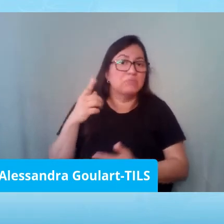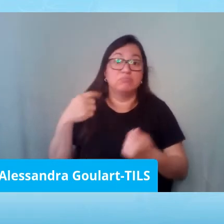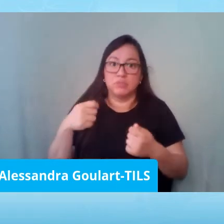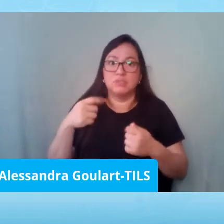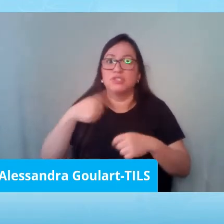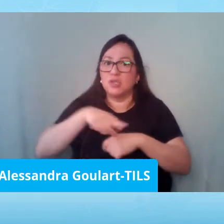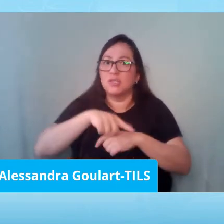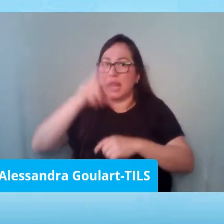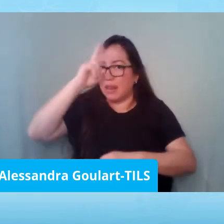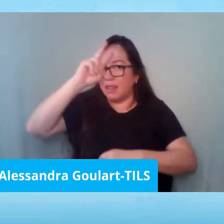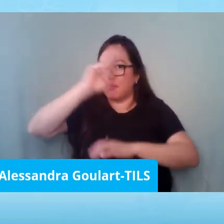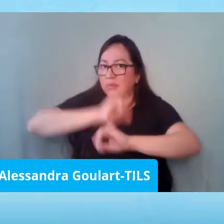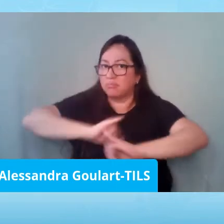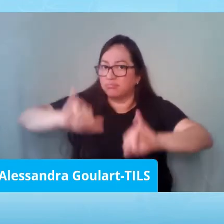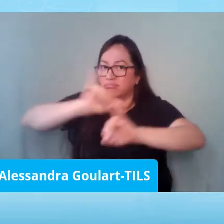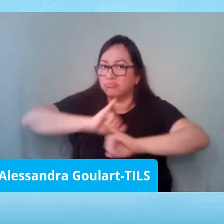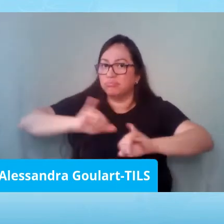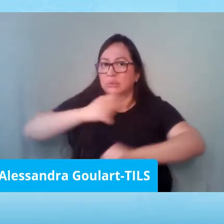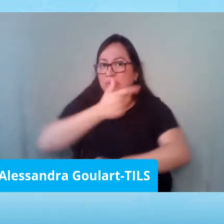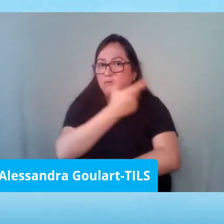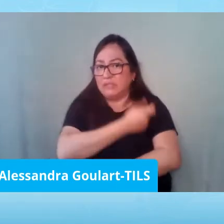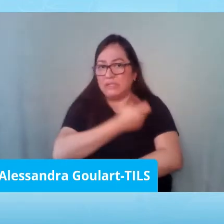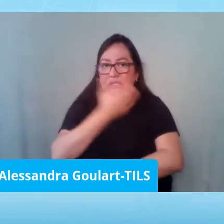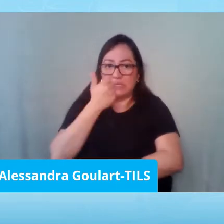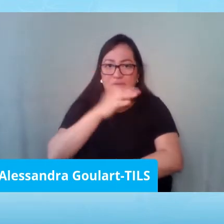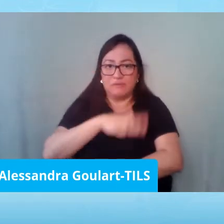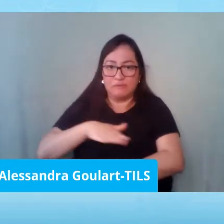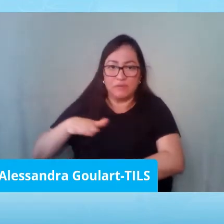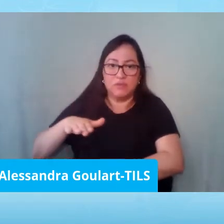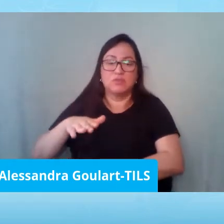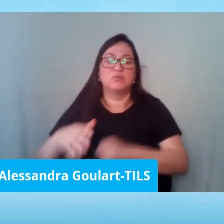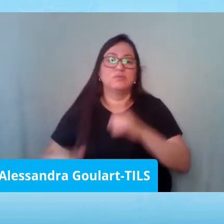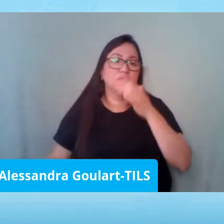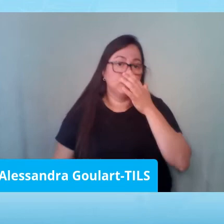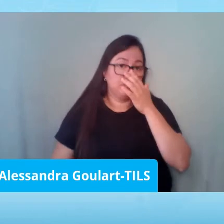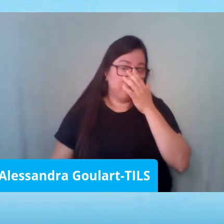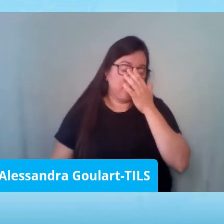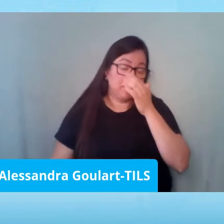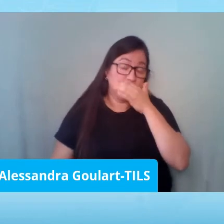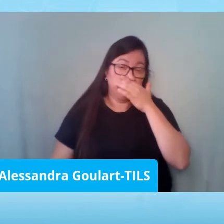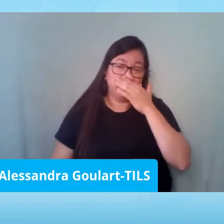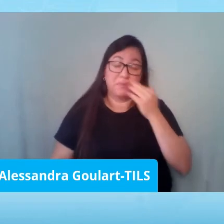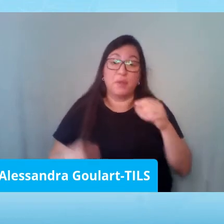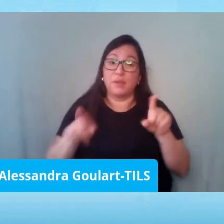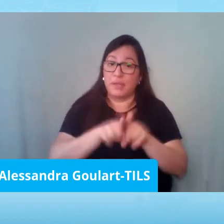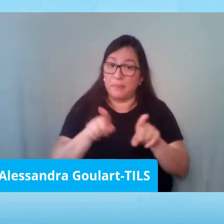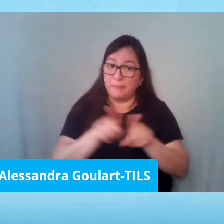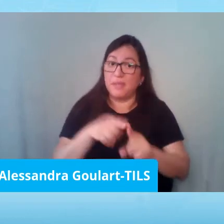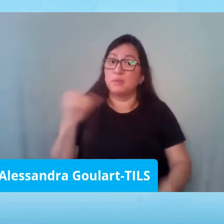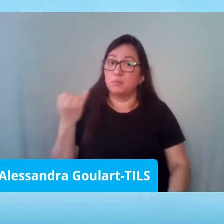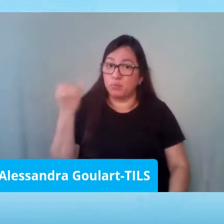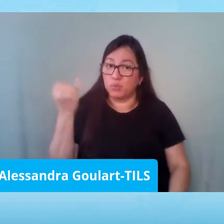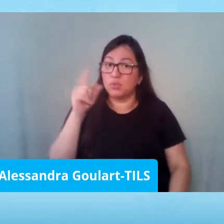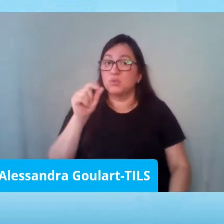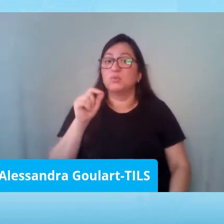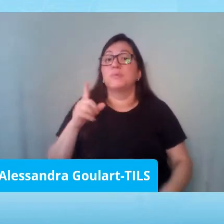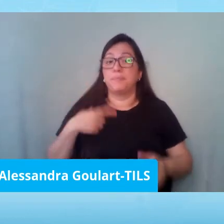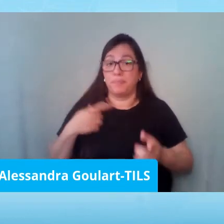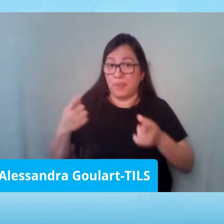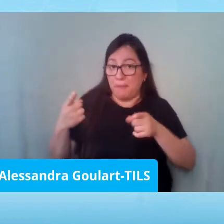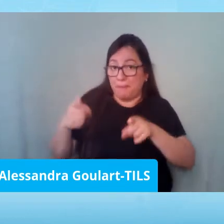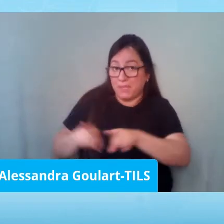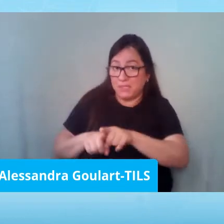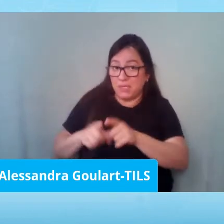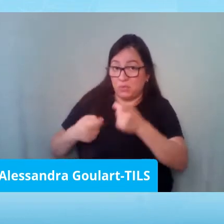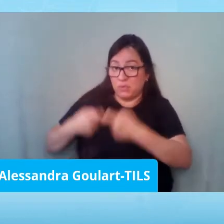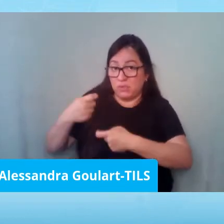vacinação, né? É importante, como a Aline e o Paulo colocaram, de que as parcerias sexuais elas participem do